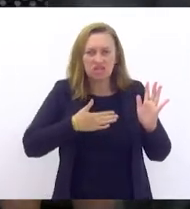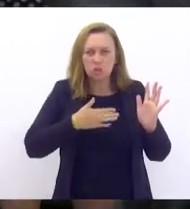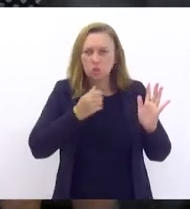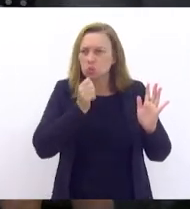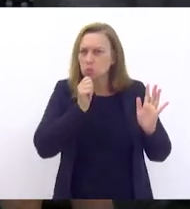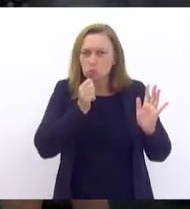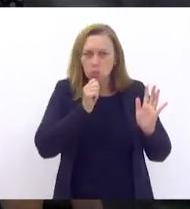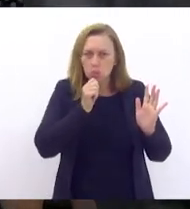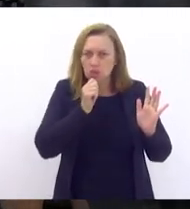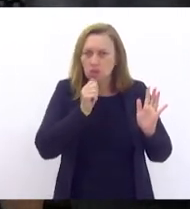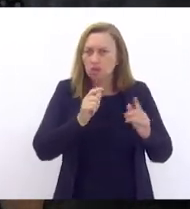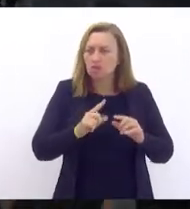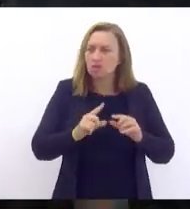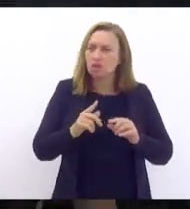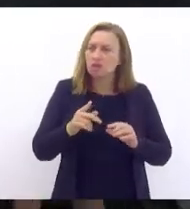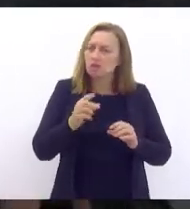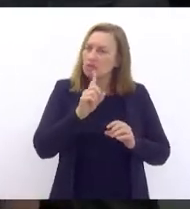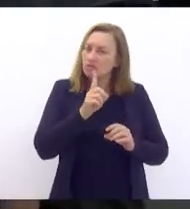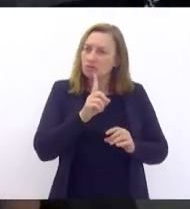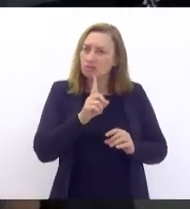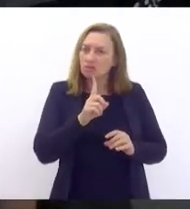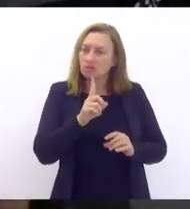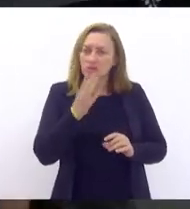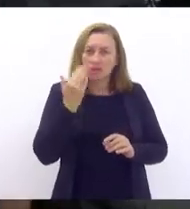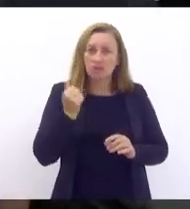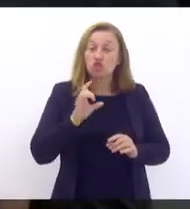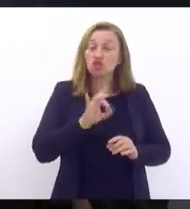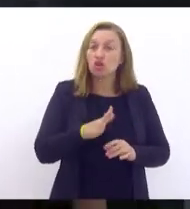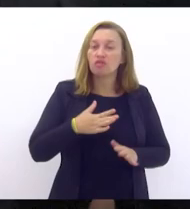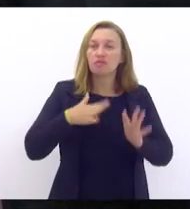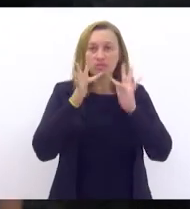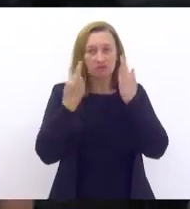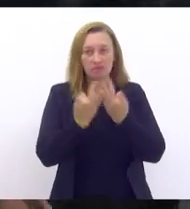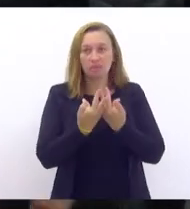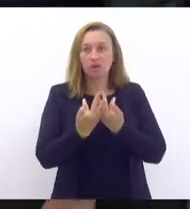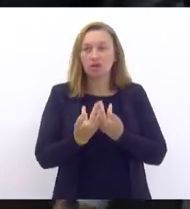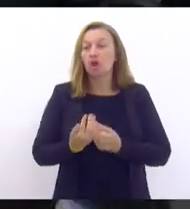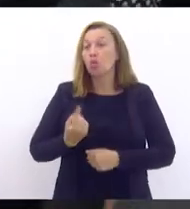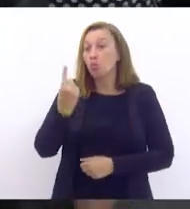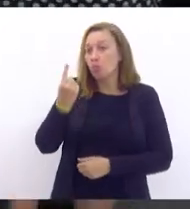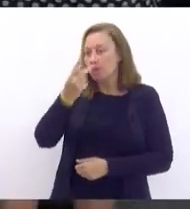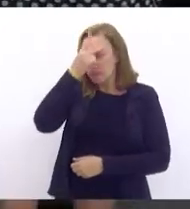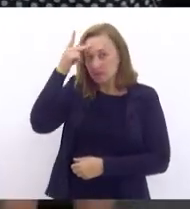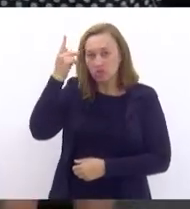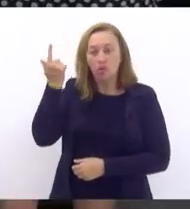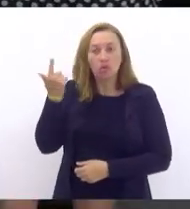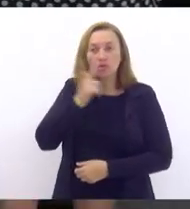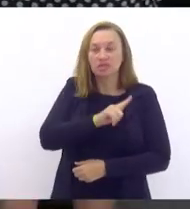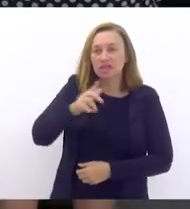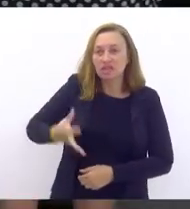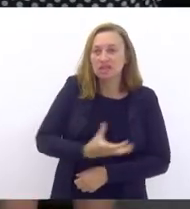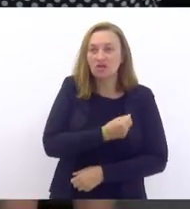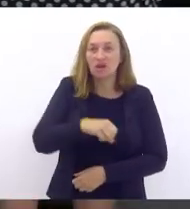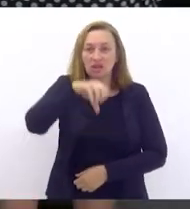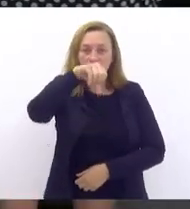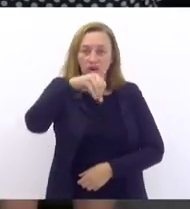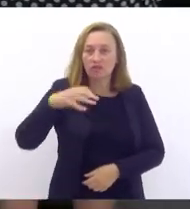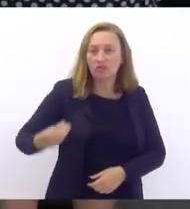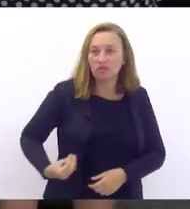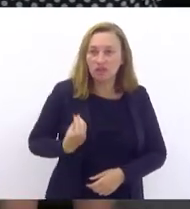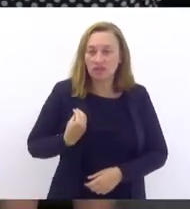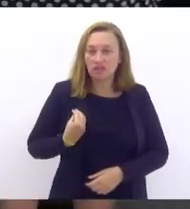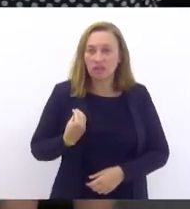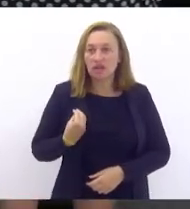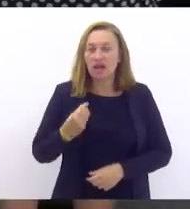nenhuma identidade minha diz isso, só a minha família sabe disso. Uma pessoa consegue salvar 9 vidas.